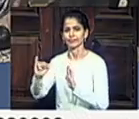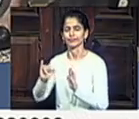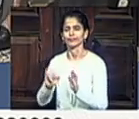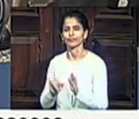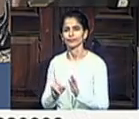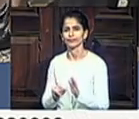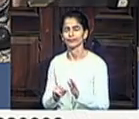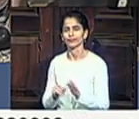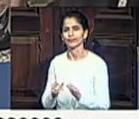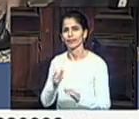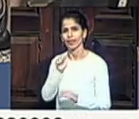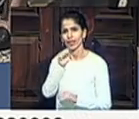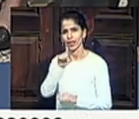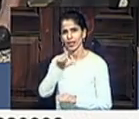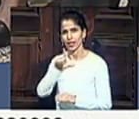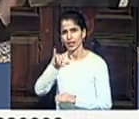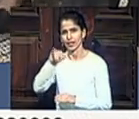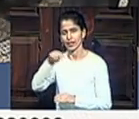com alíquotas